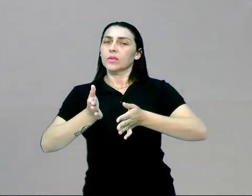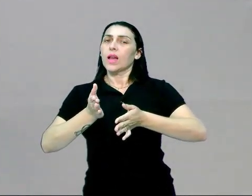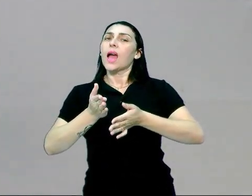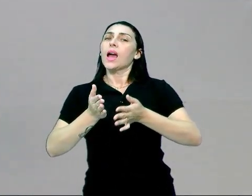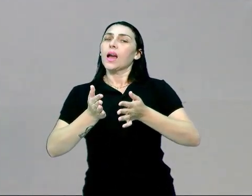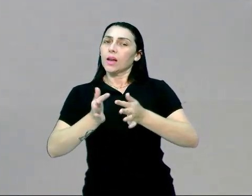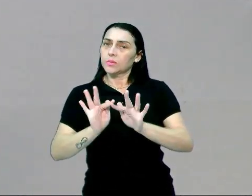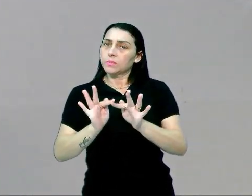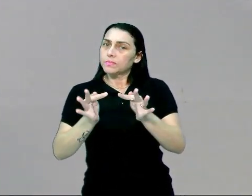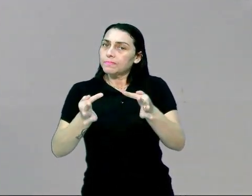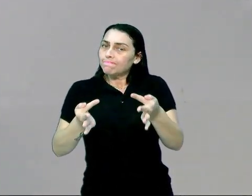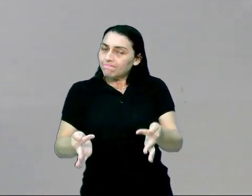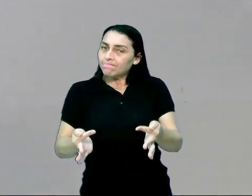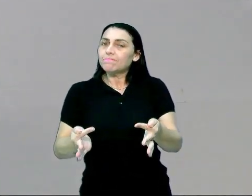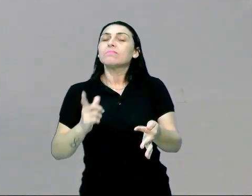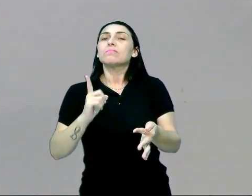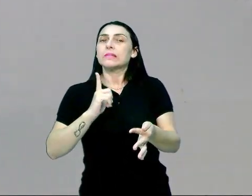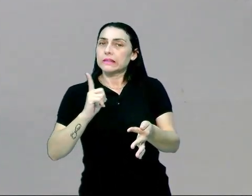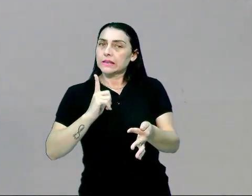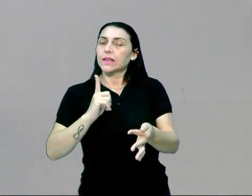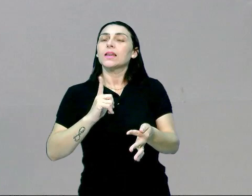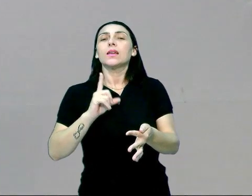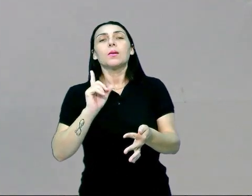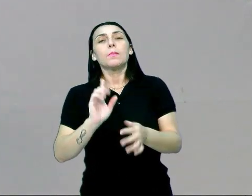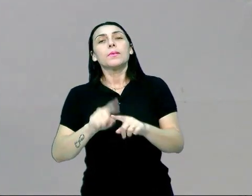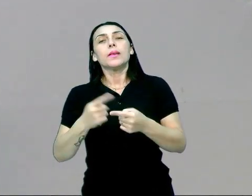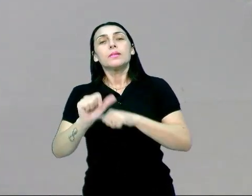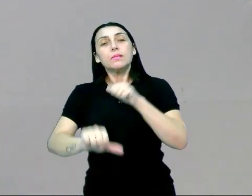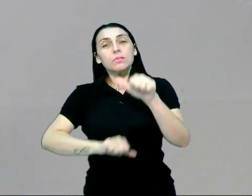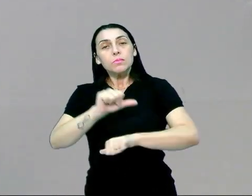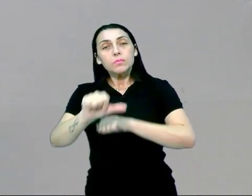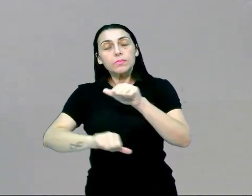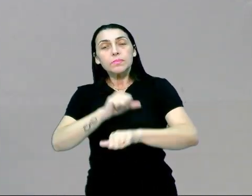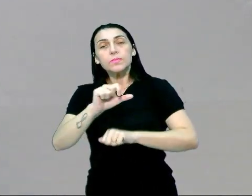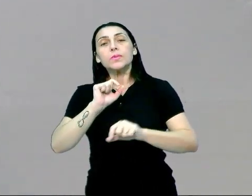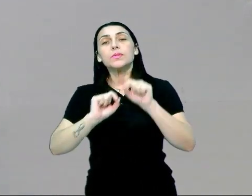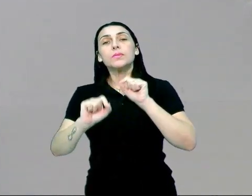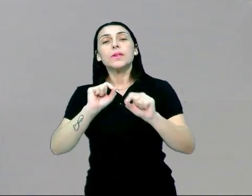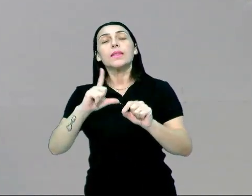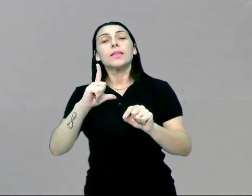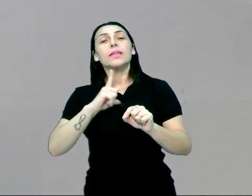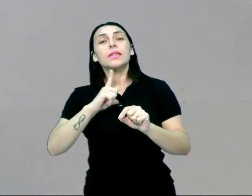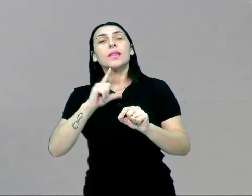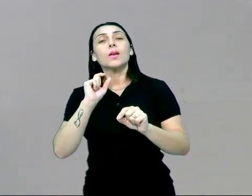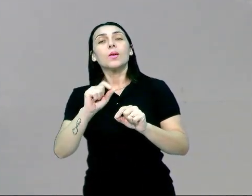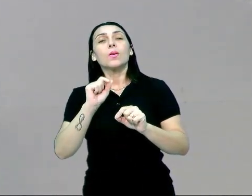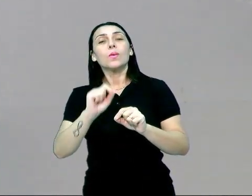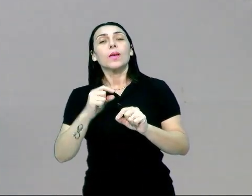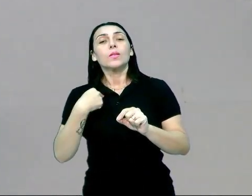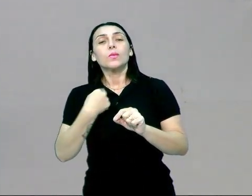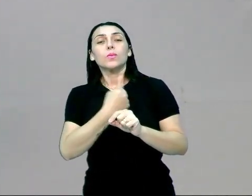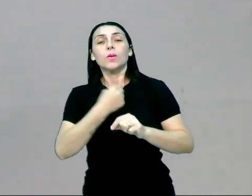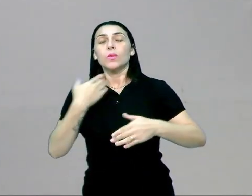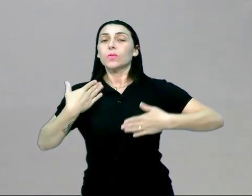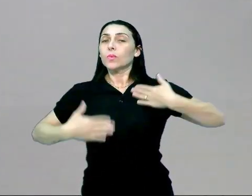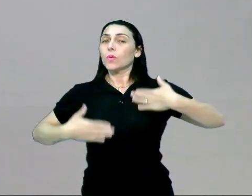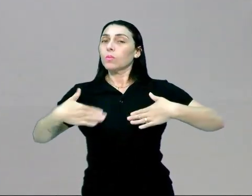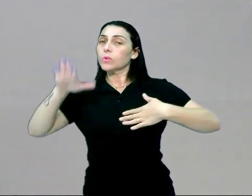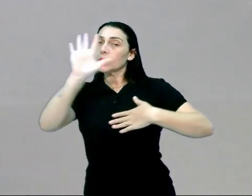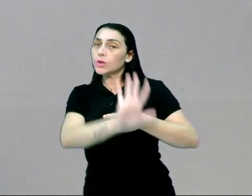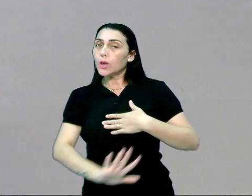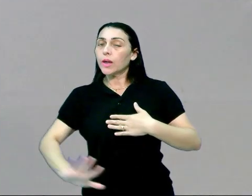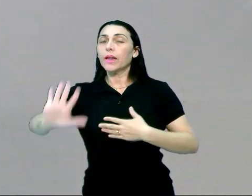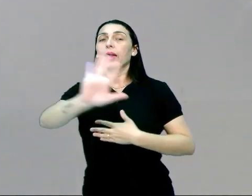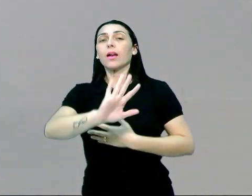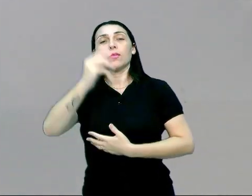comum, um pouco bem mais acessível, né? E essa mudança, essa transformação vai ter efeito no nosso aspecto geral,